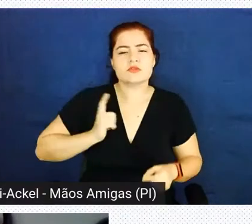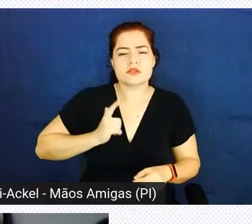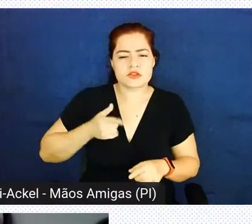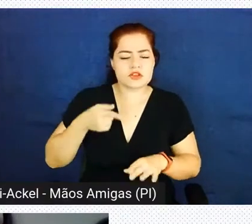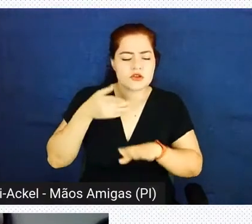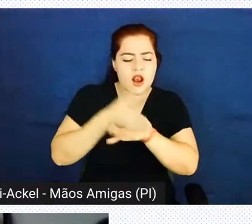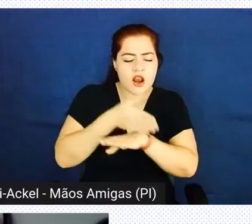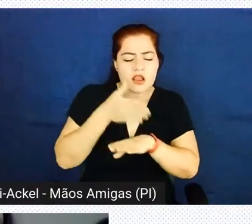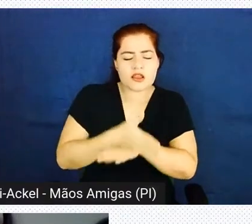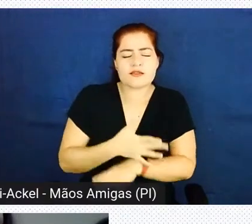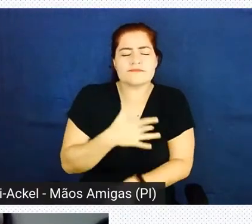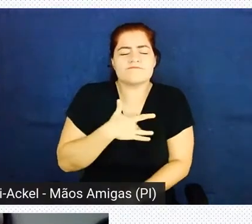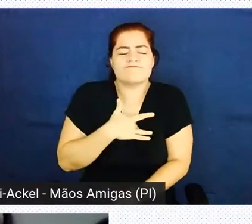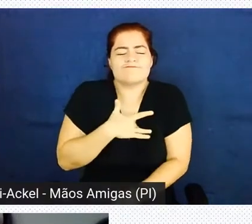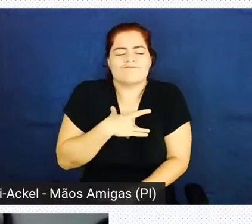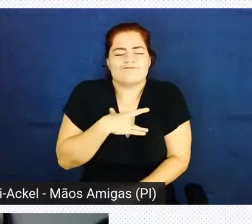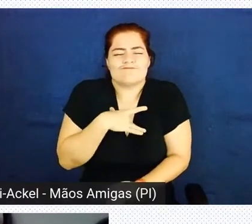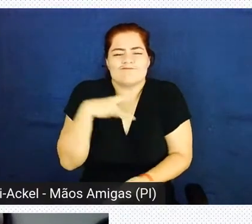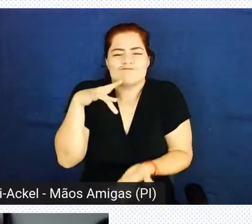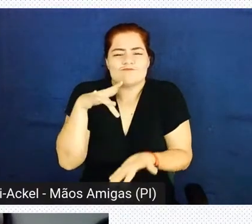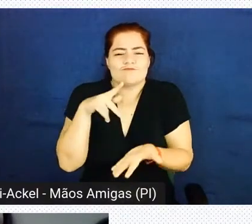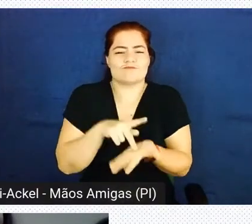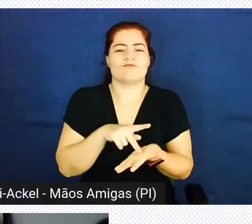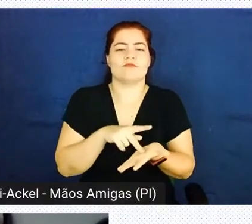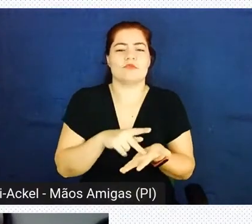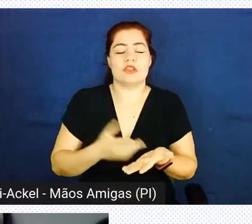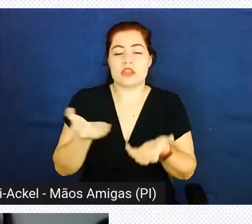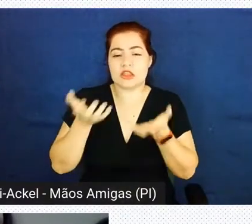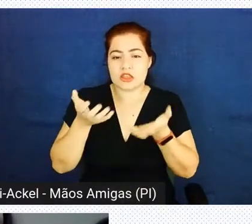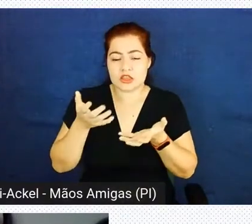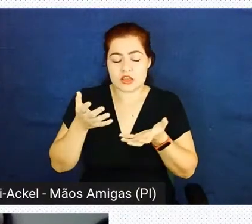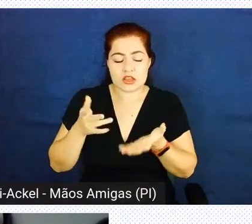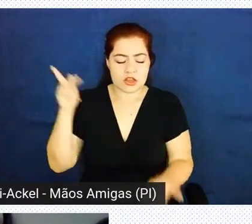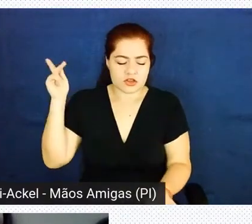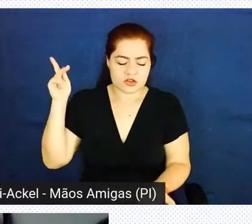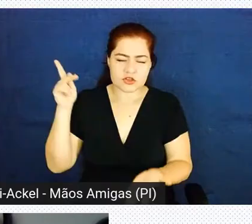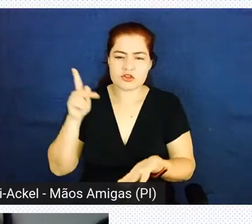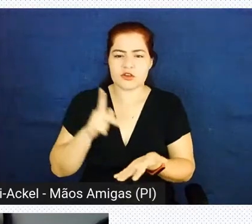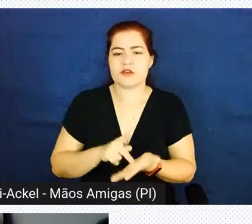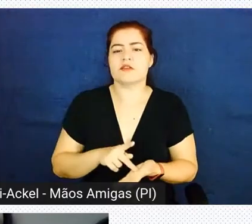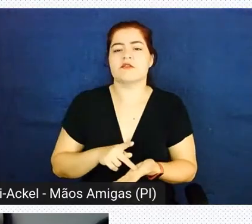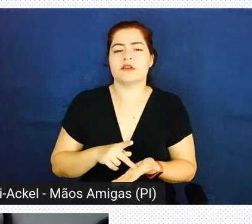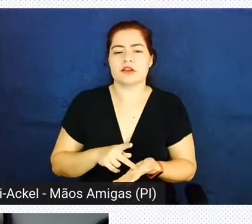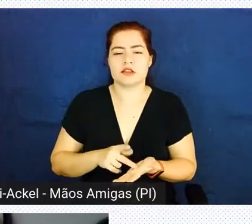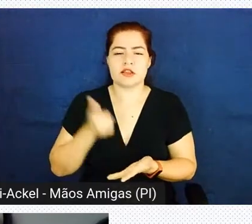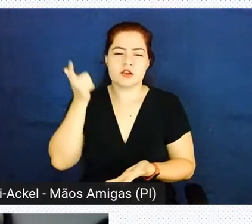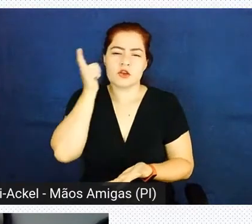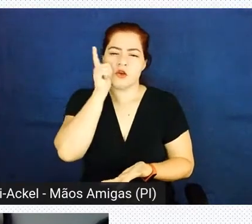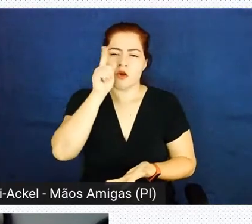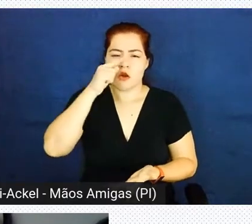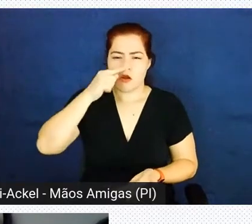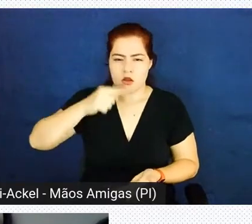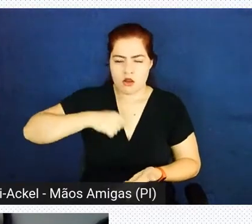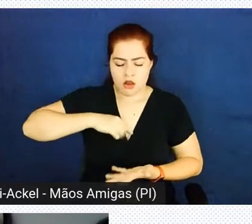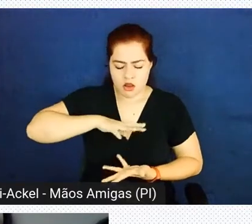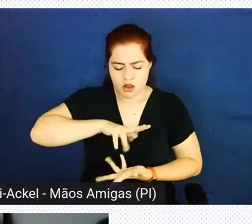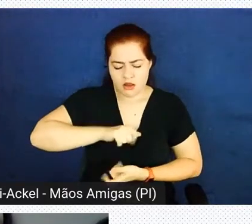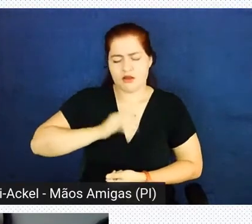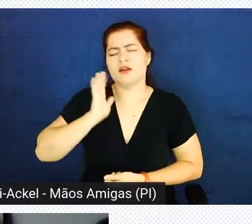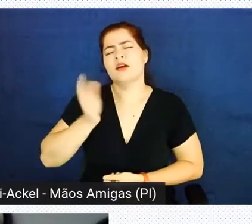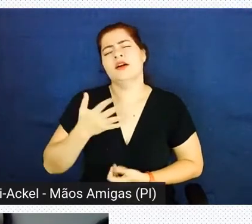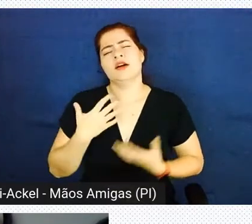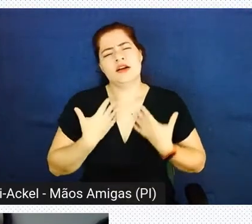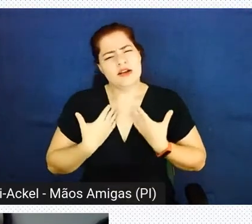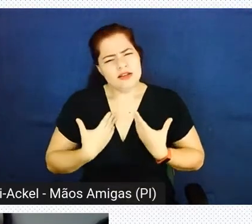ali aqueles que queriam, de fato, conquistar o seu mundo íntimo, que estavam já